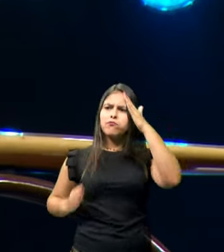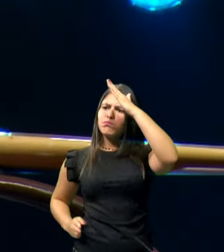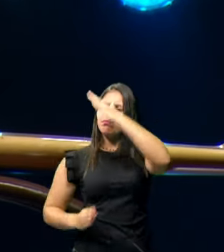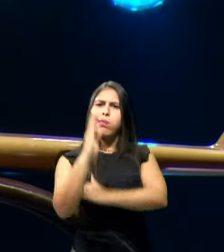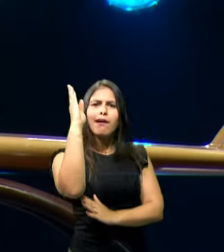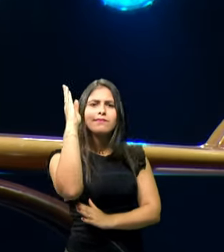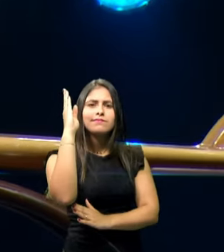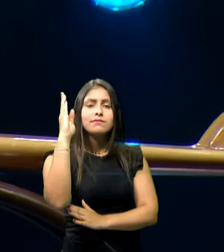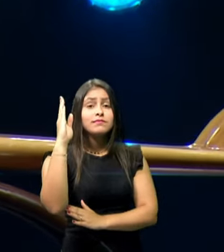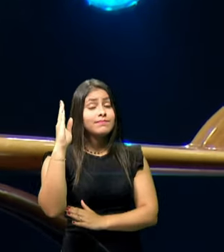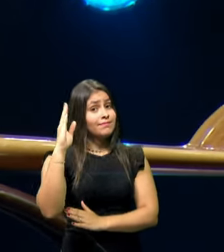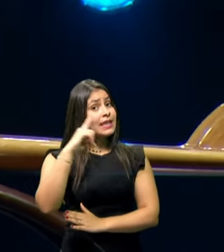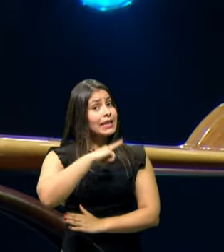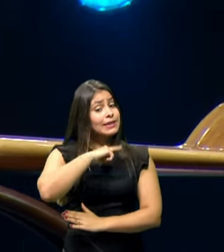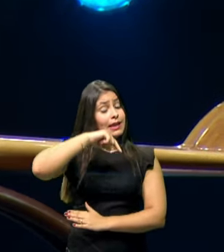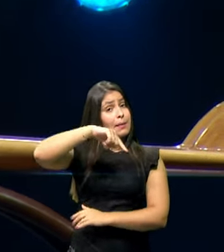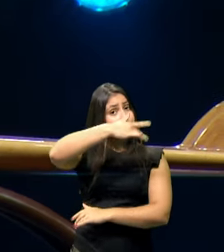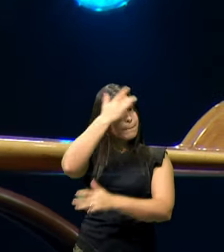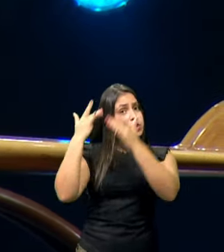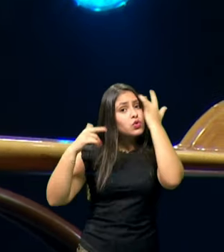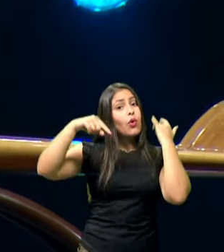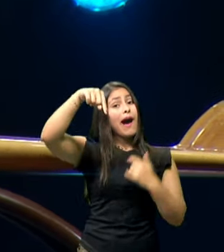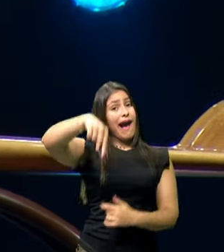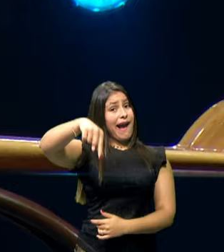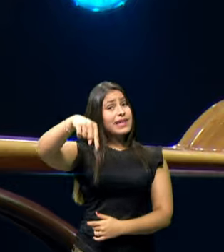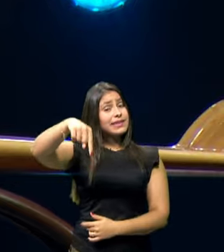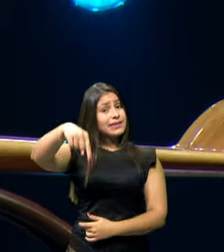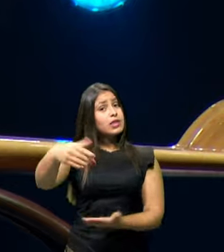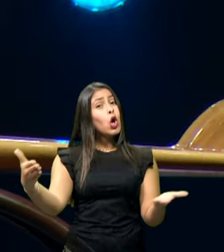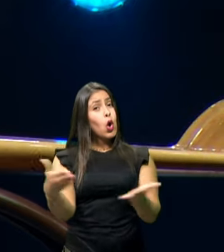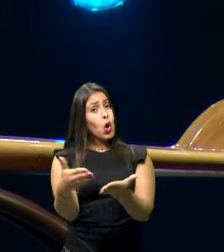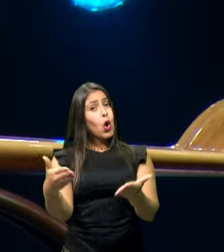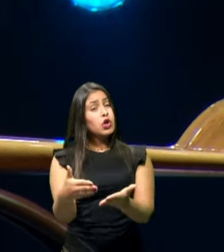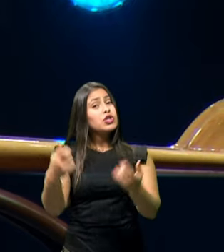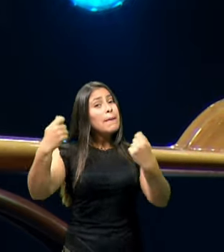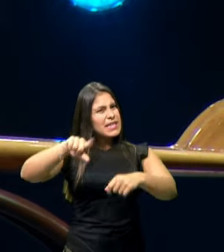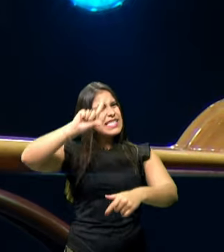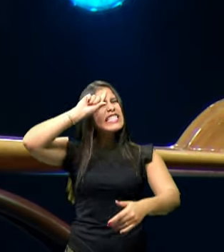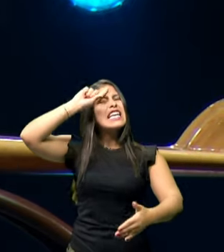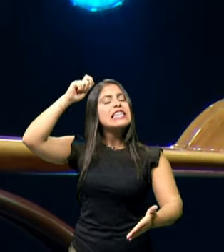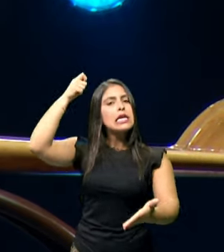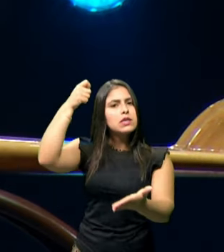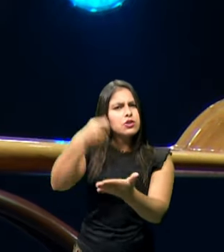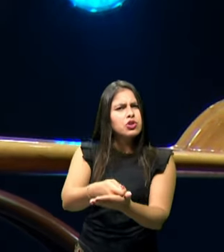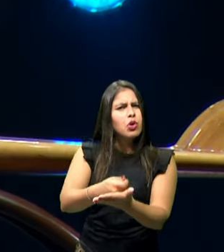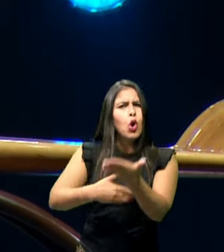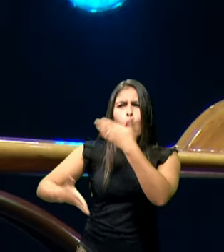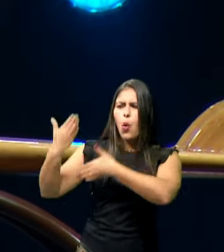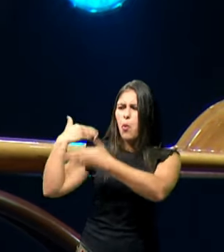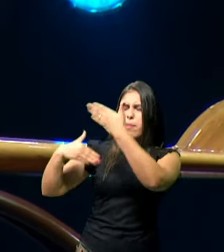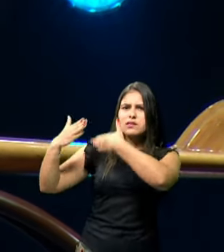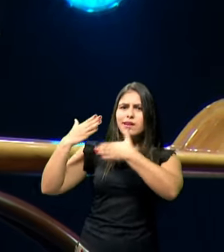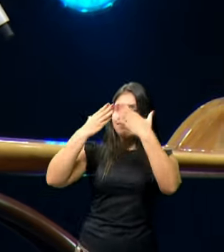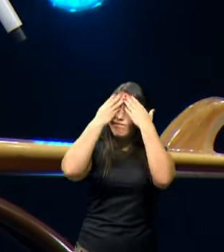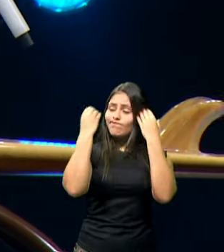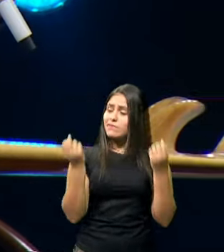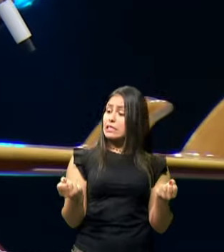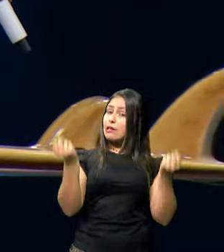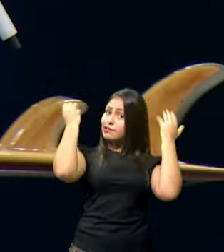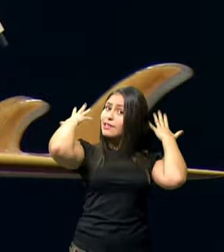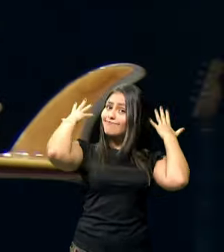Tem gente aqui nesse auditório que precisa decidir romper com o seu